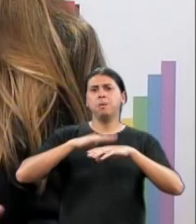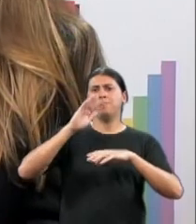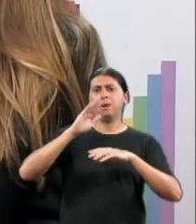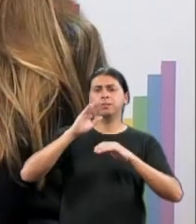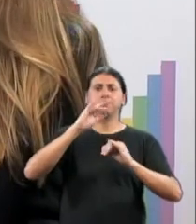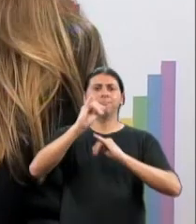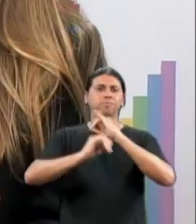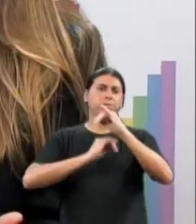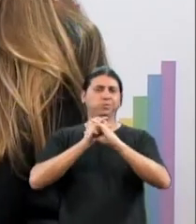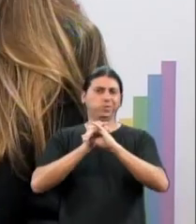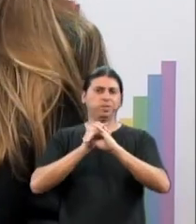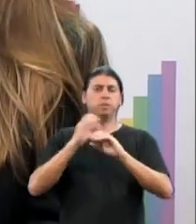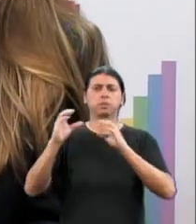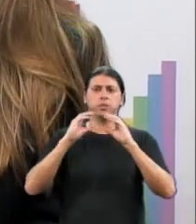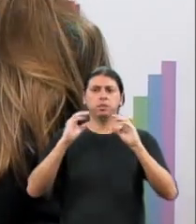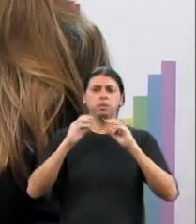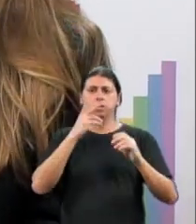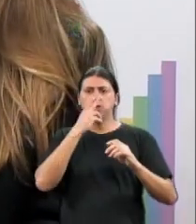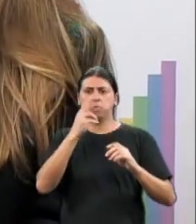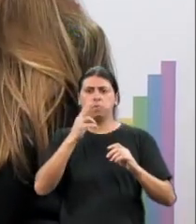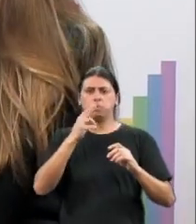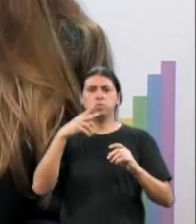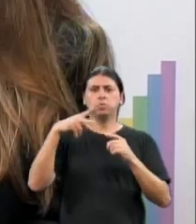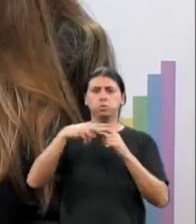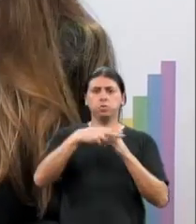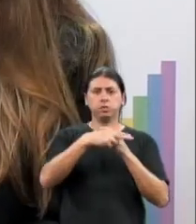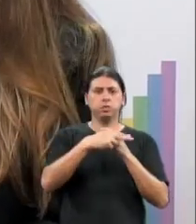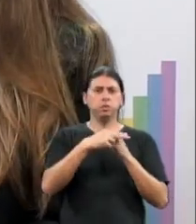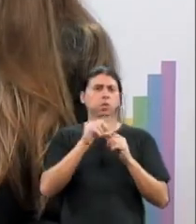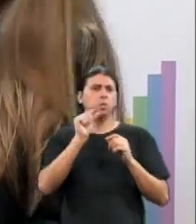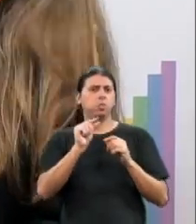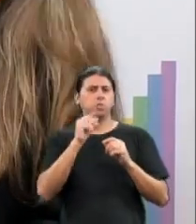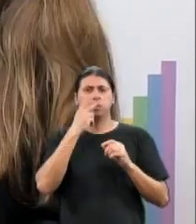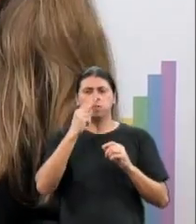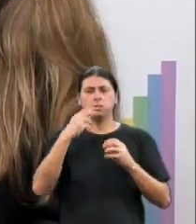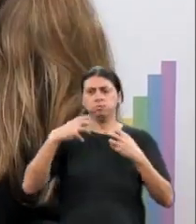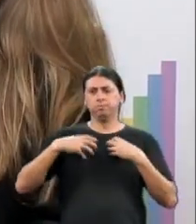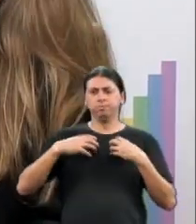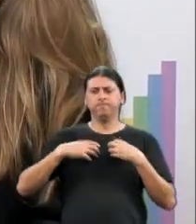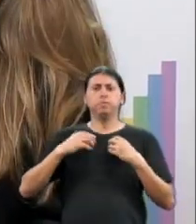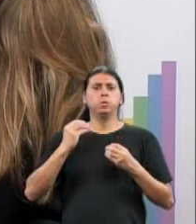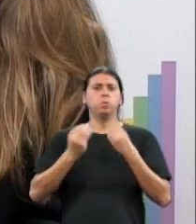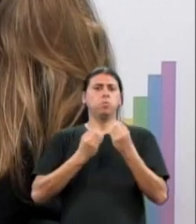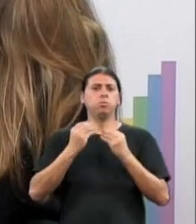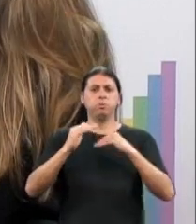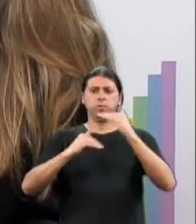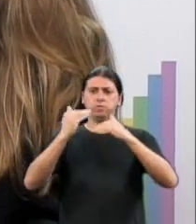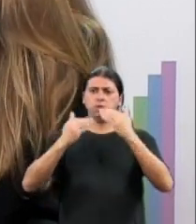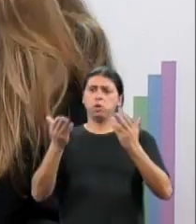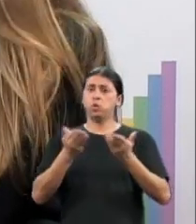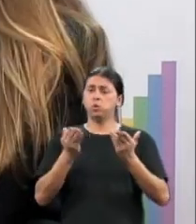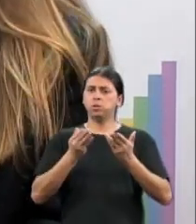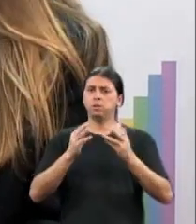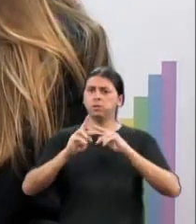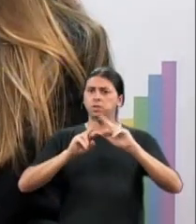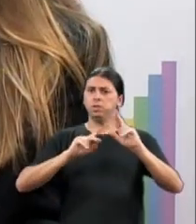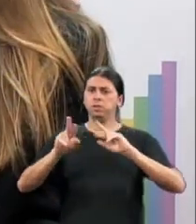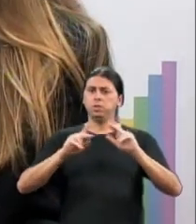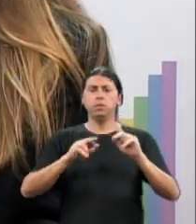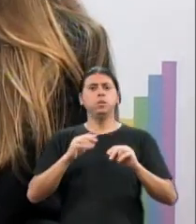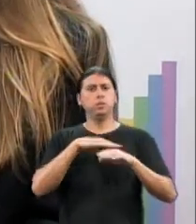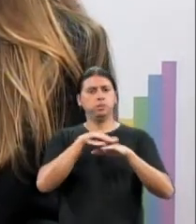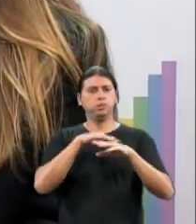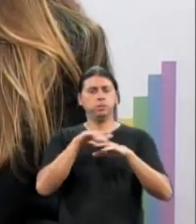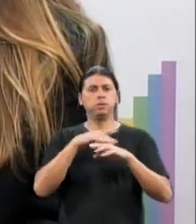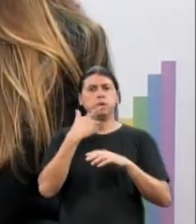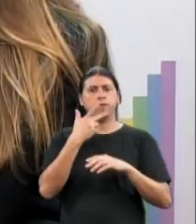informação, né? A comunicação era um pouco recortada, se a gente for considerar o quanto avançou de lá para cá. Hoje a gente fala nos